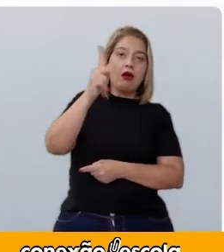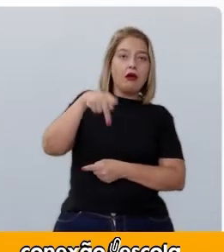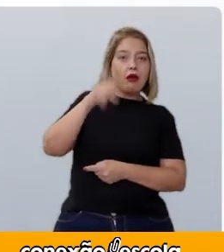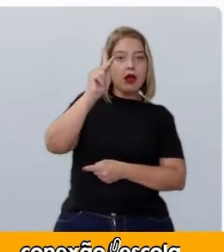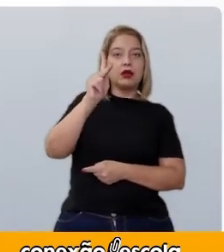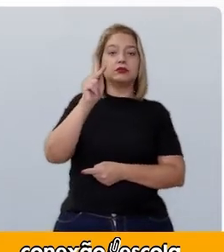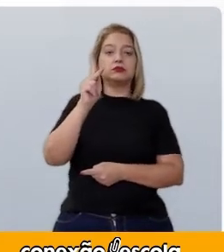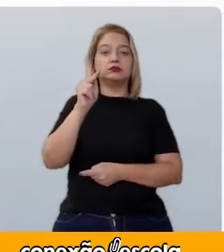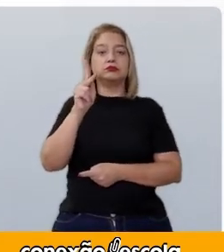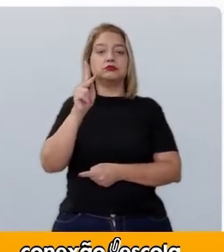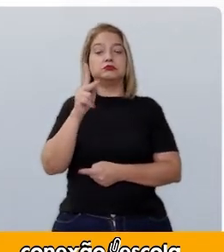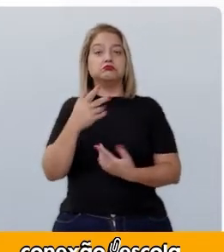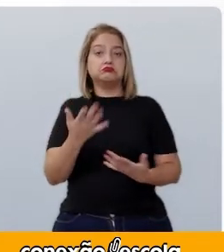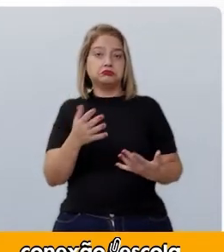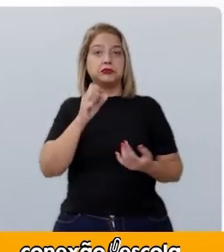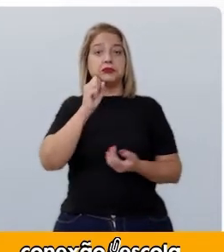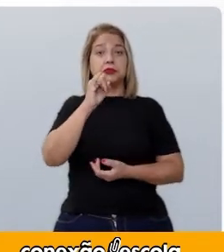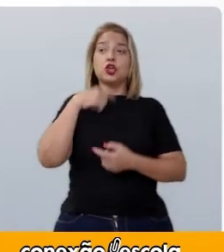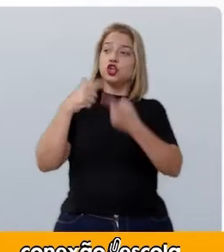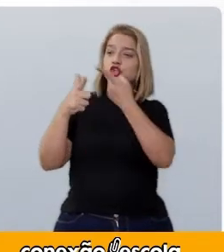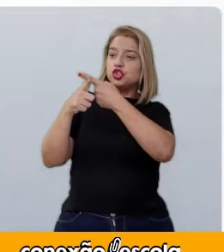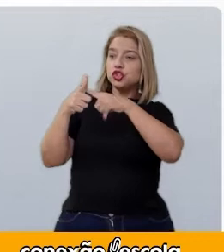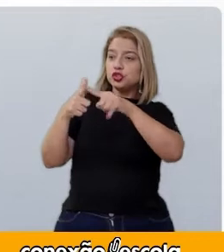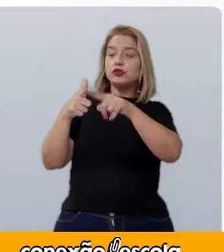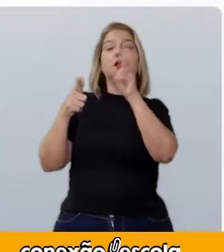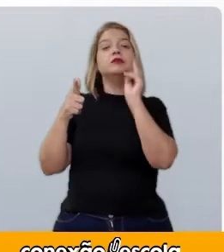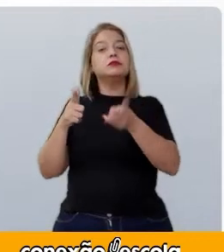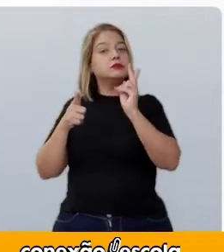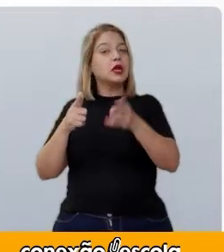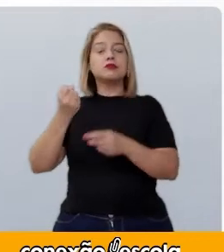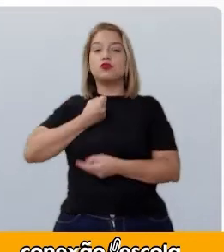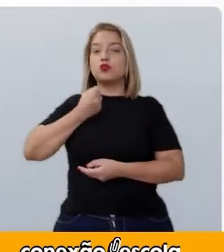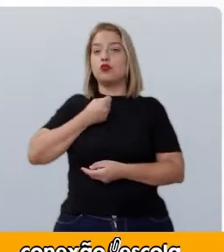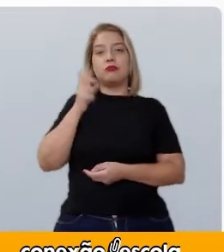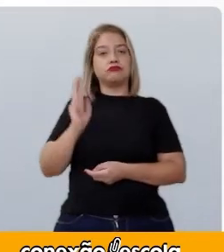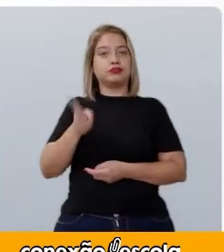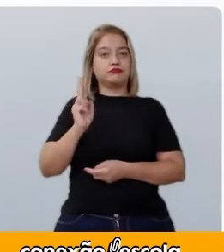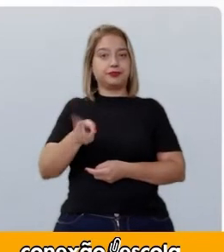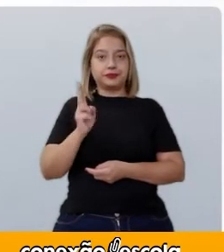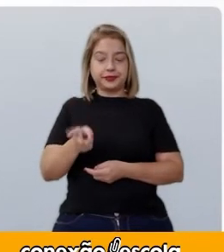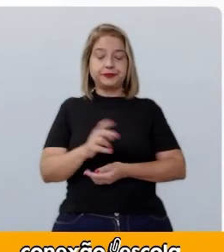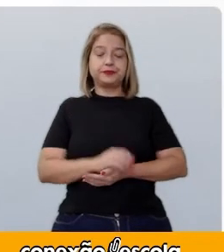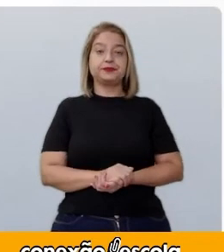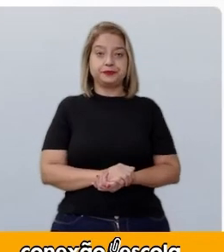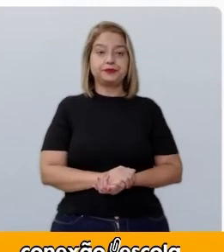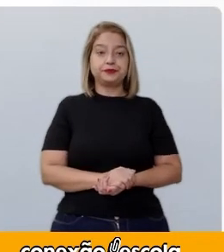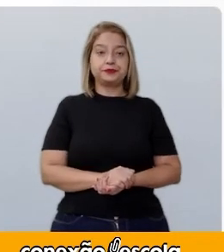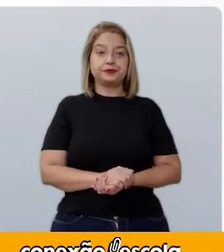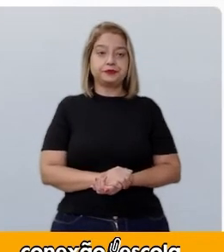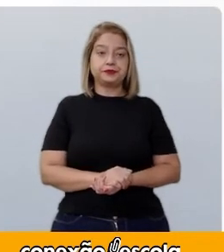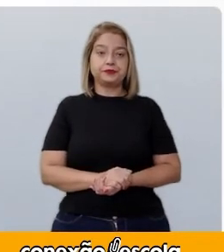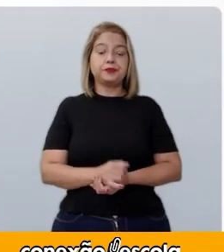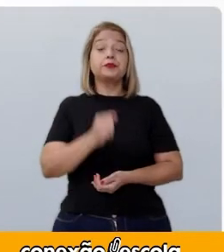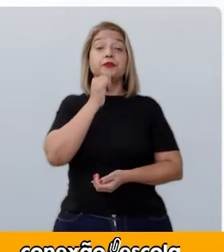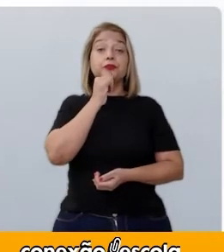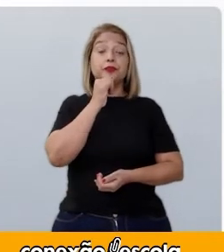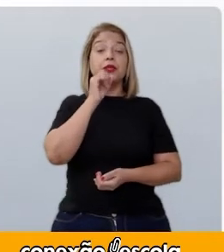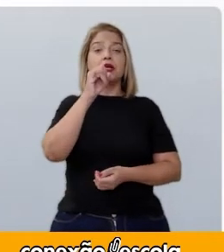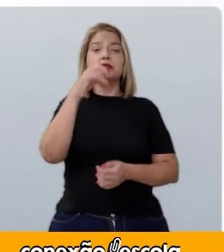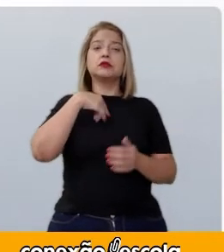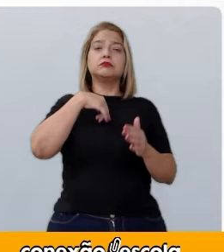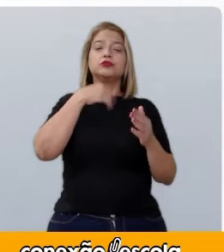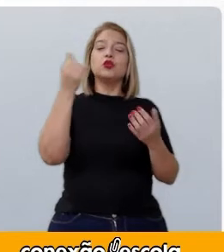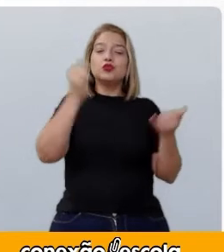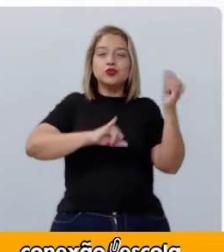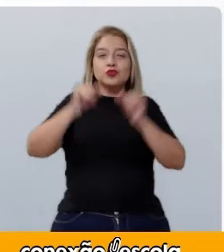gente efetuar a divisão, sempre vai ter um valor constante. Por exemplo, em uma receita